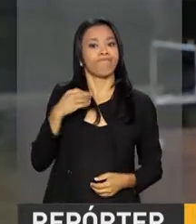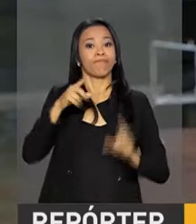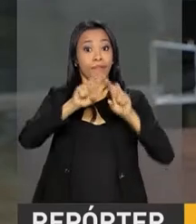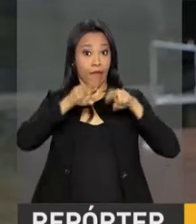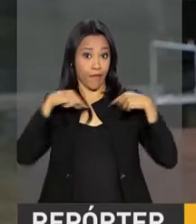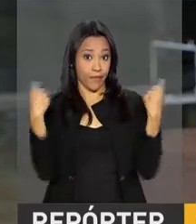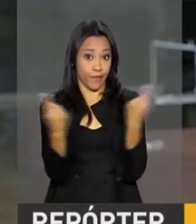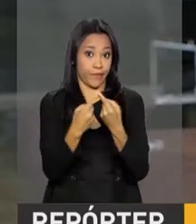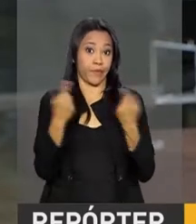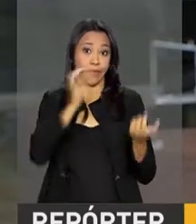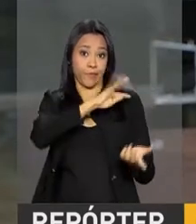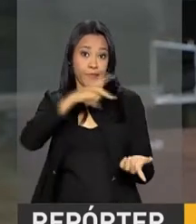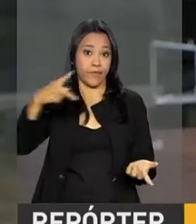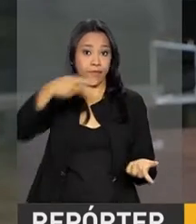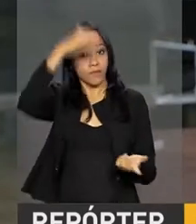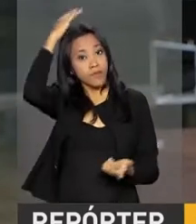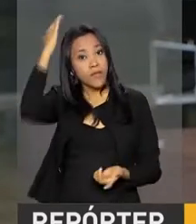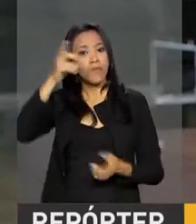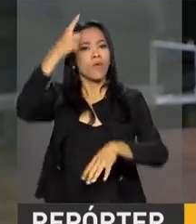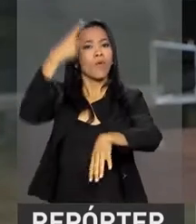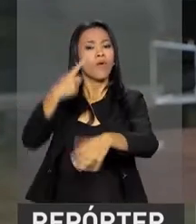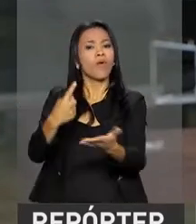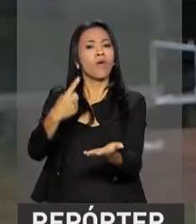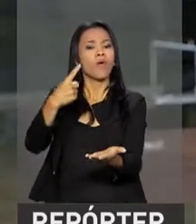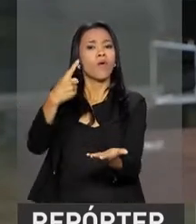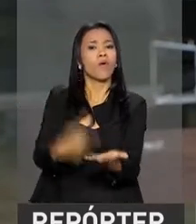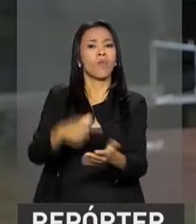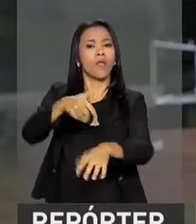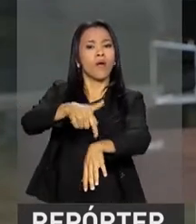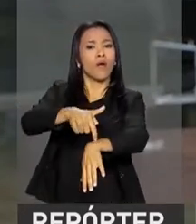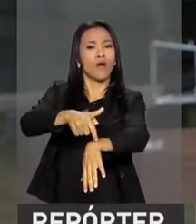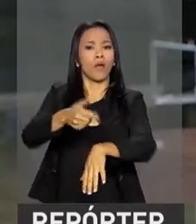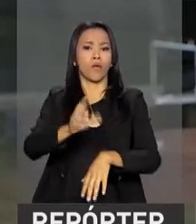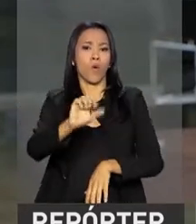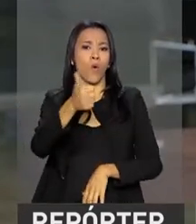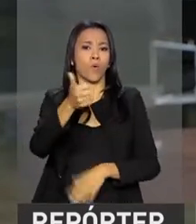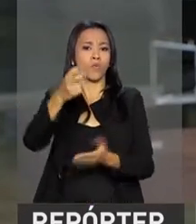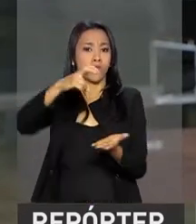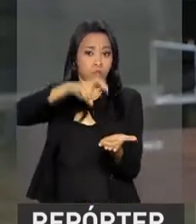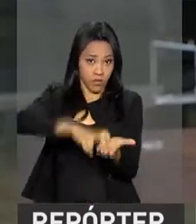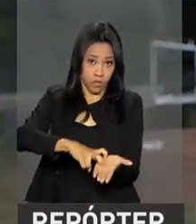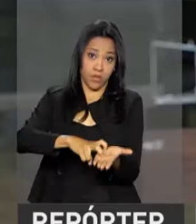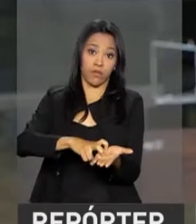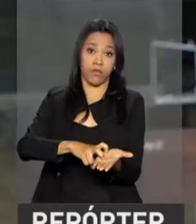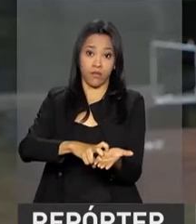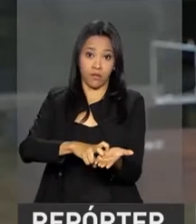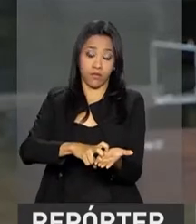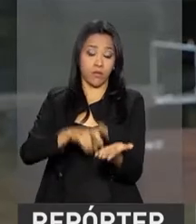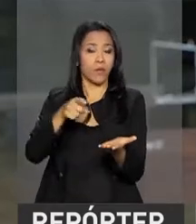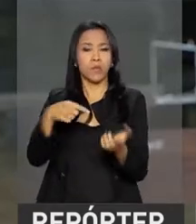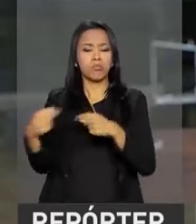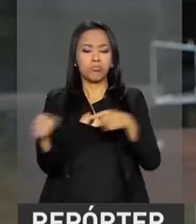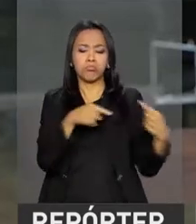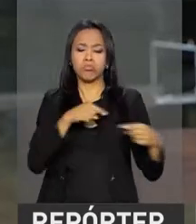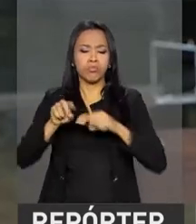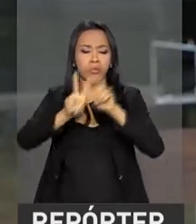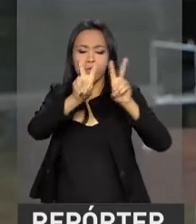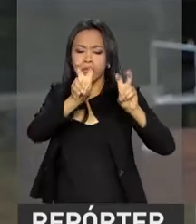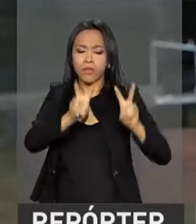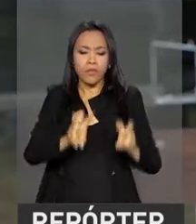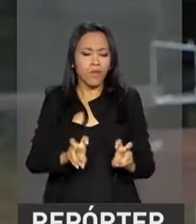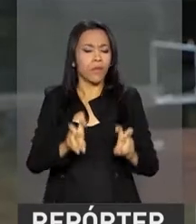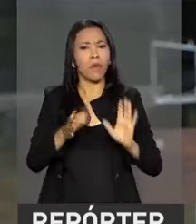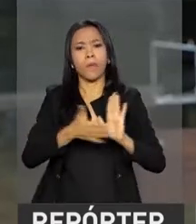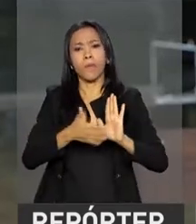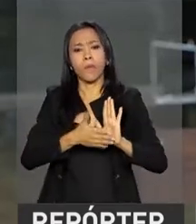presidente Michel Temer, ela está marcada para as 11 horas da manhã e além de discutir aí outras propostas, deve